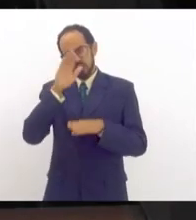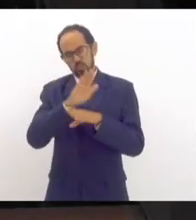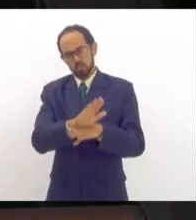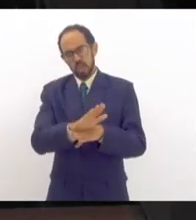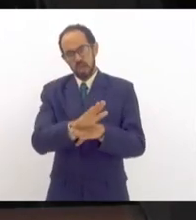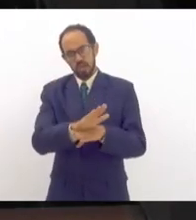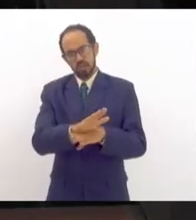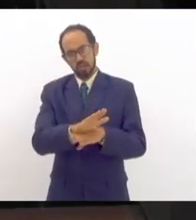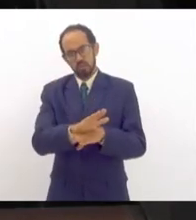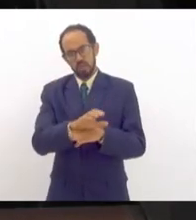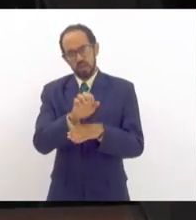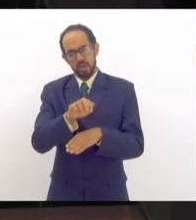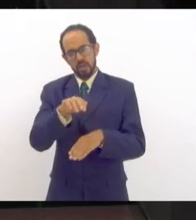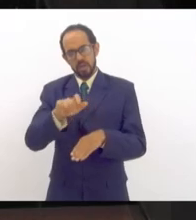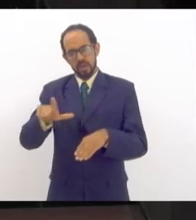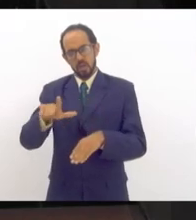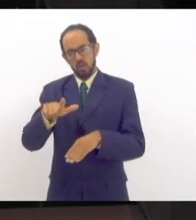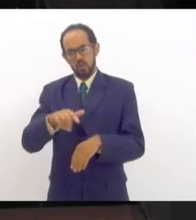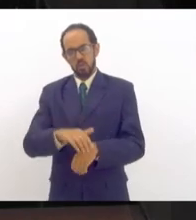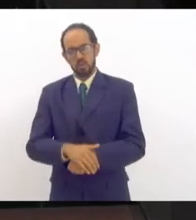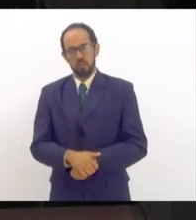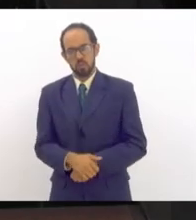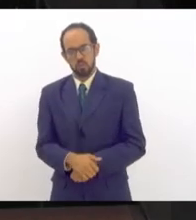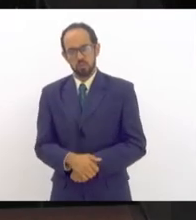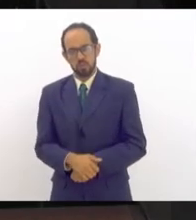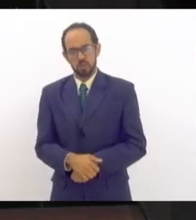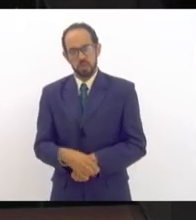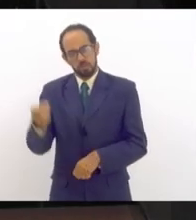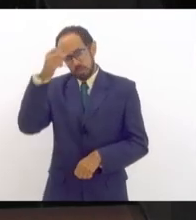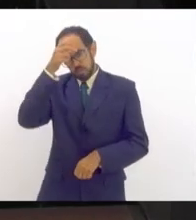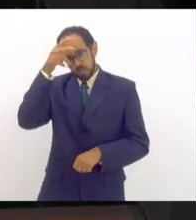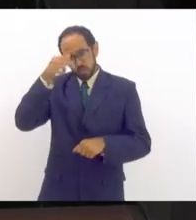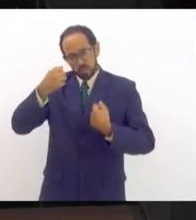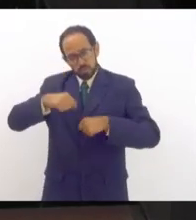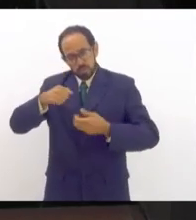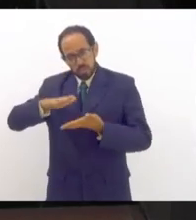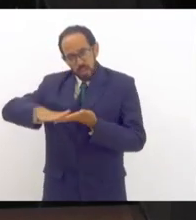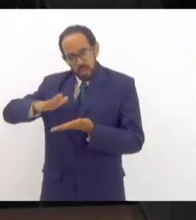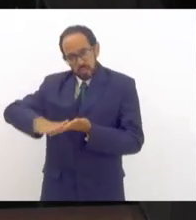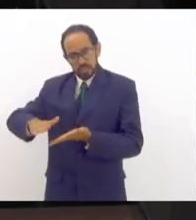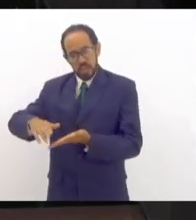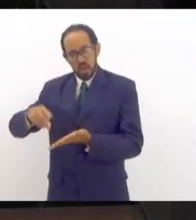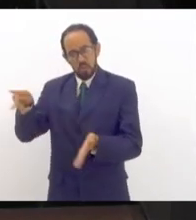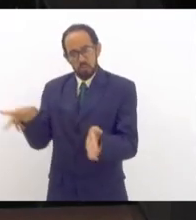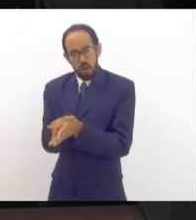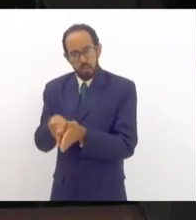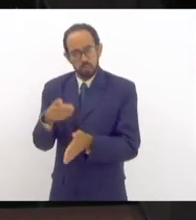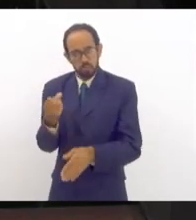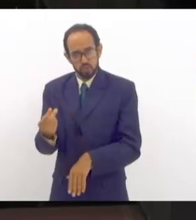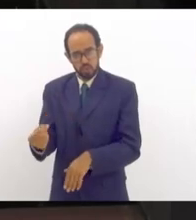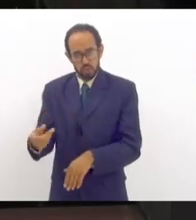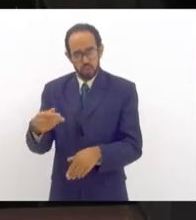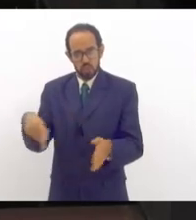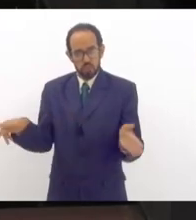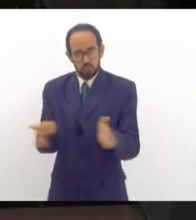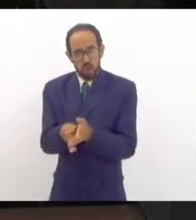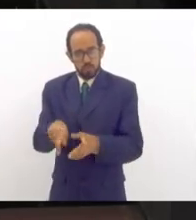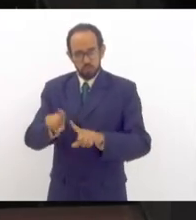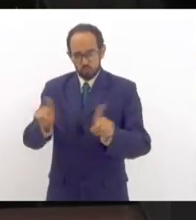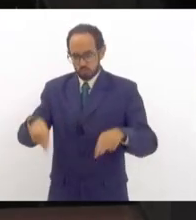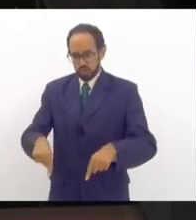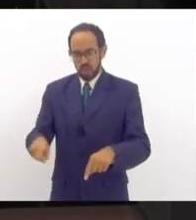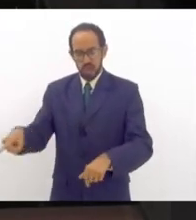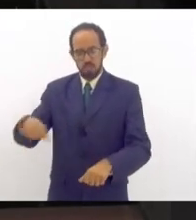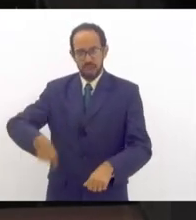enel nas suas operações Olha isso a prefeitura tem que gastar o seu dinheiro o seu combustível o seu trabalhador para